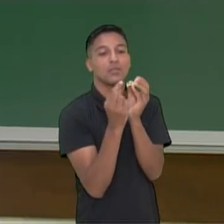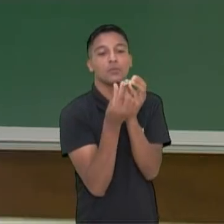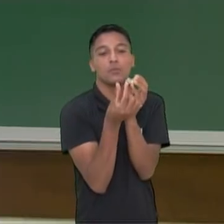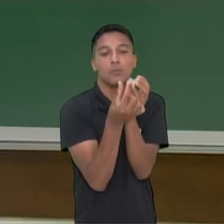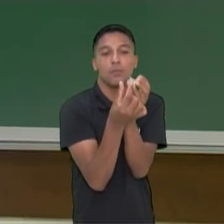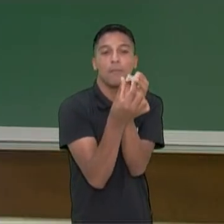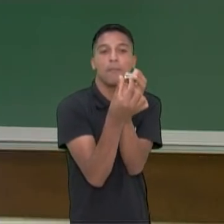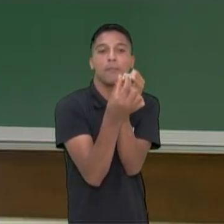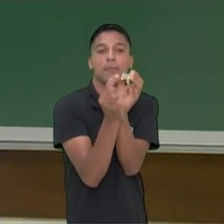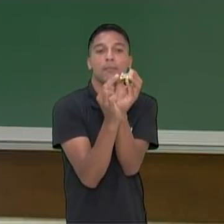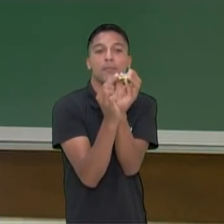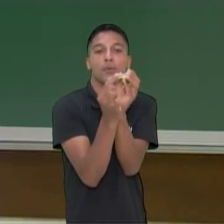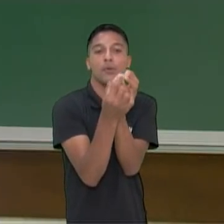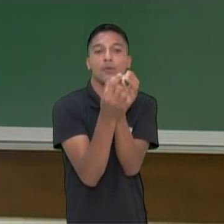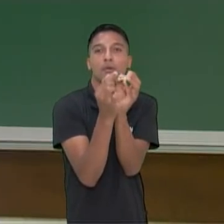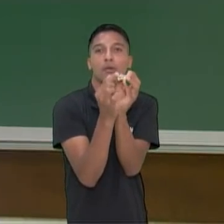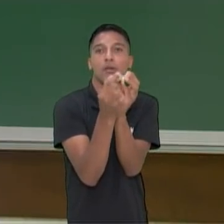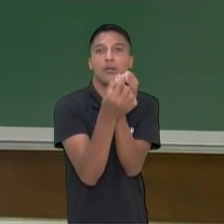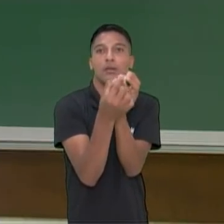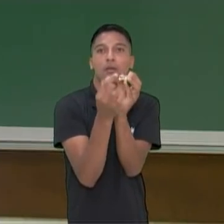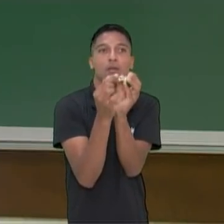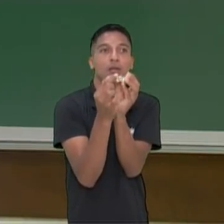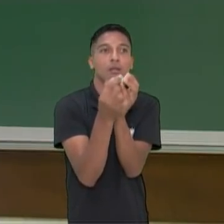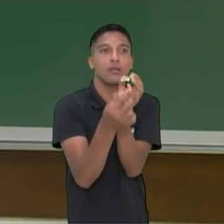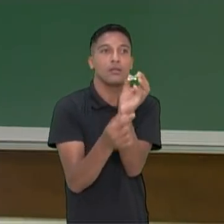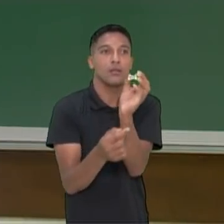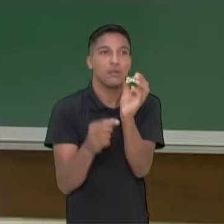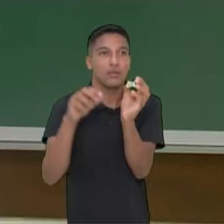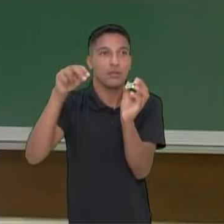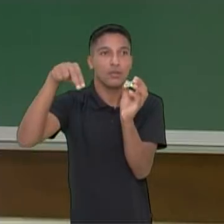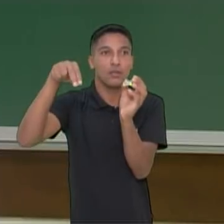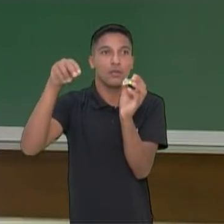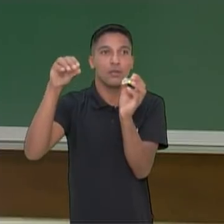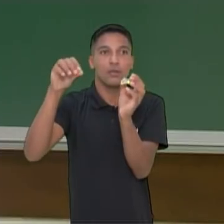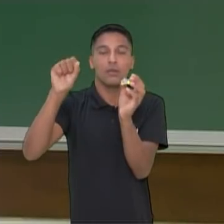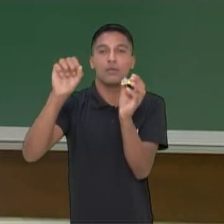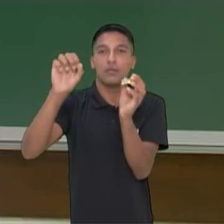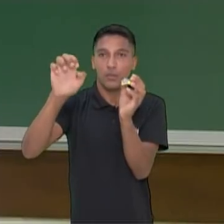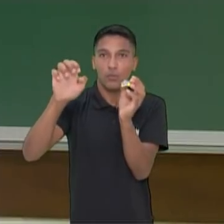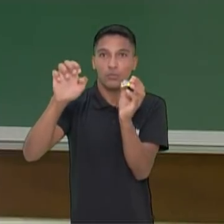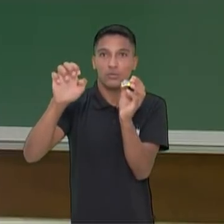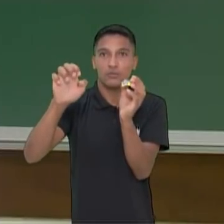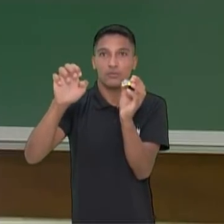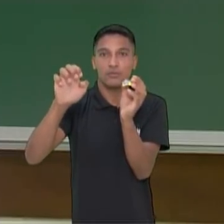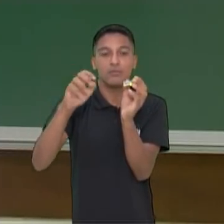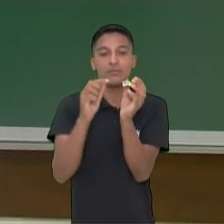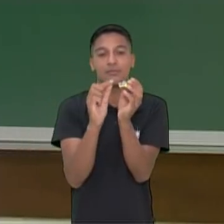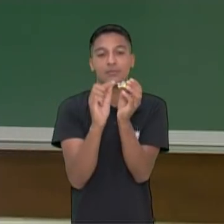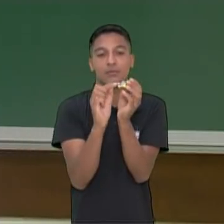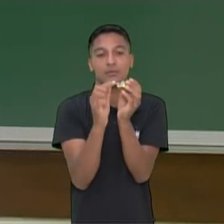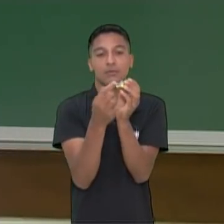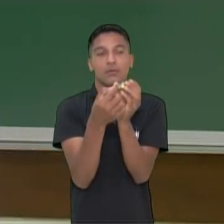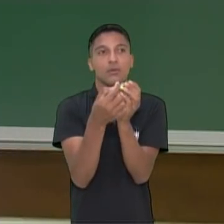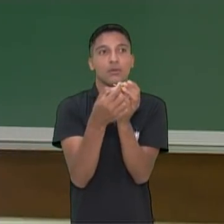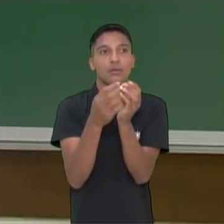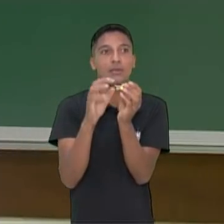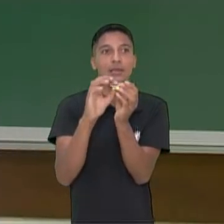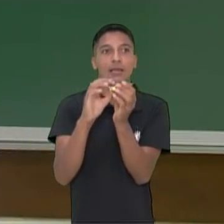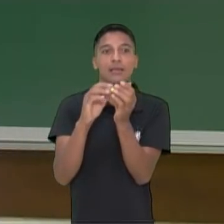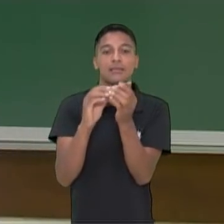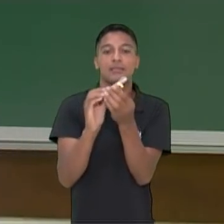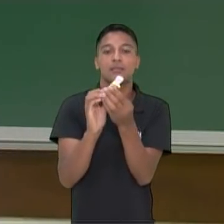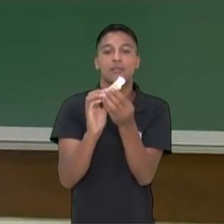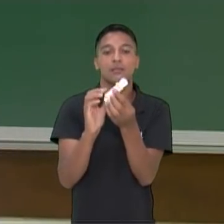Alguns skatistas até usam colocar uma proteçãozinha de borracha ali, né? E a parte de trás